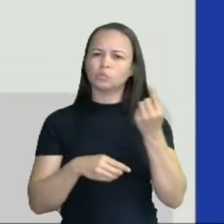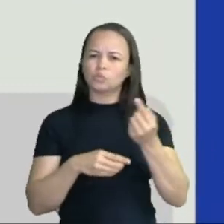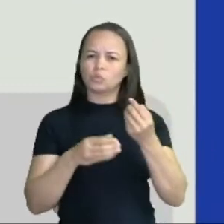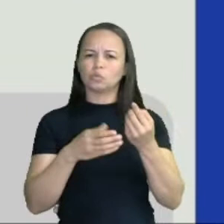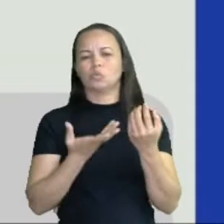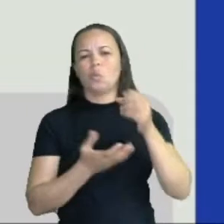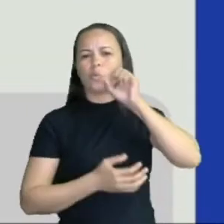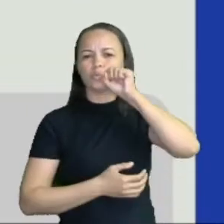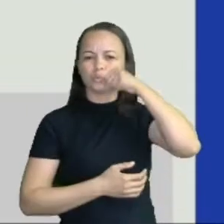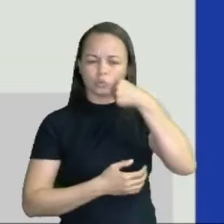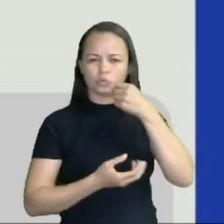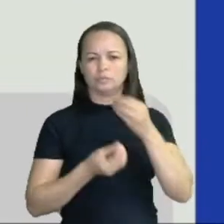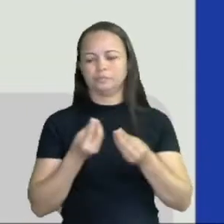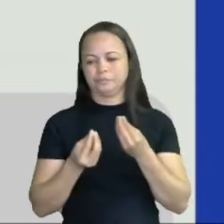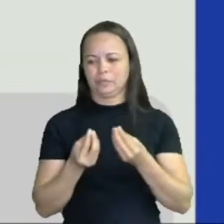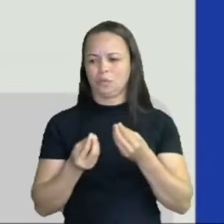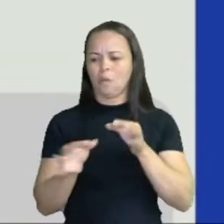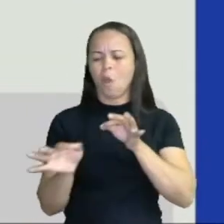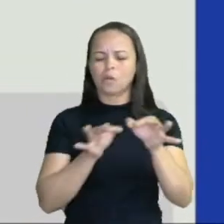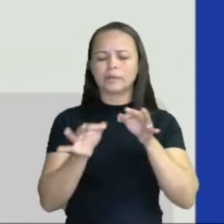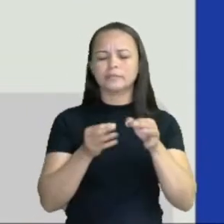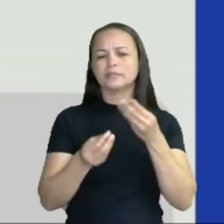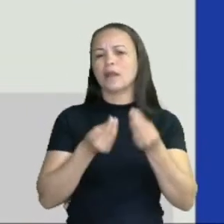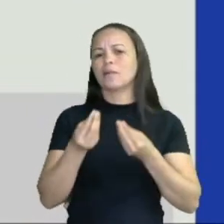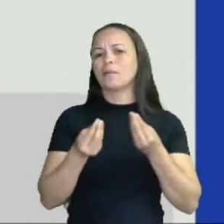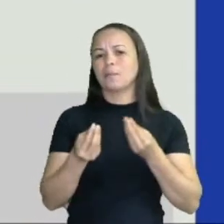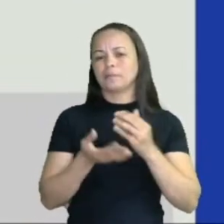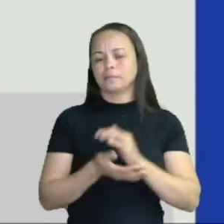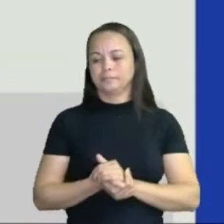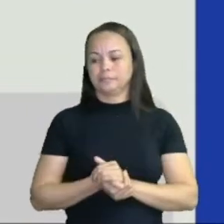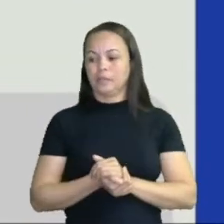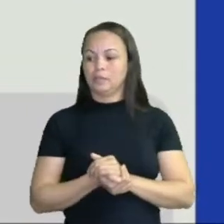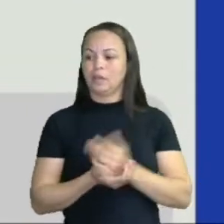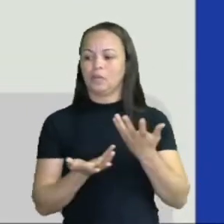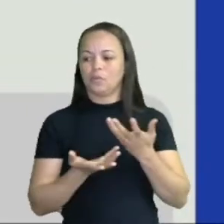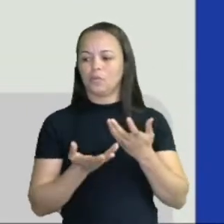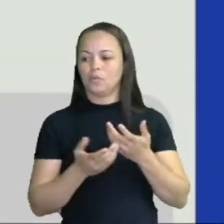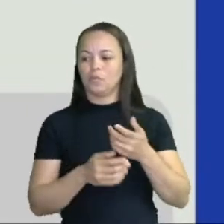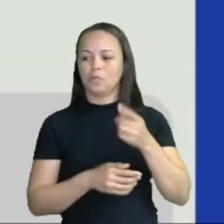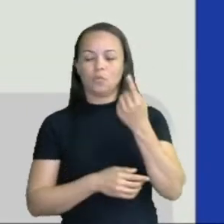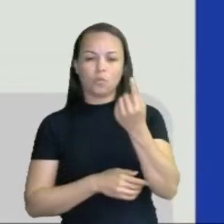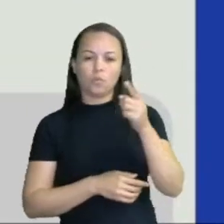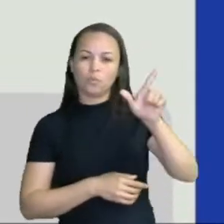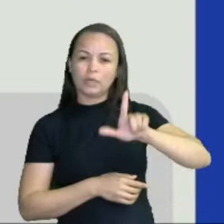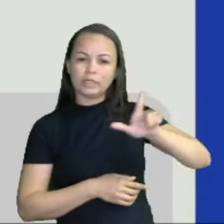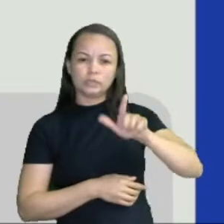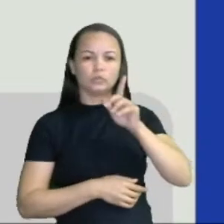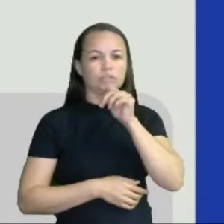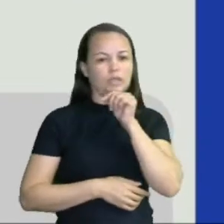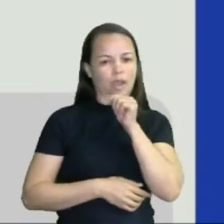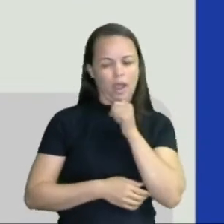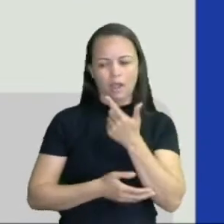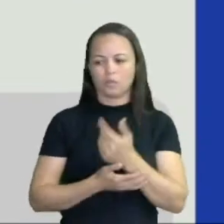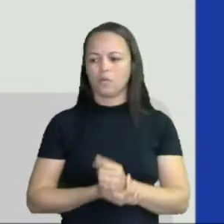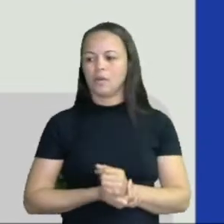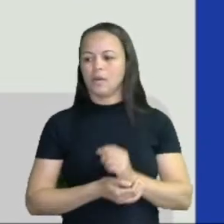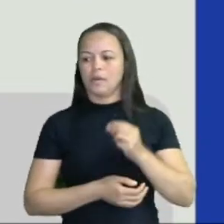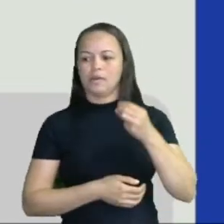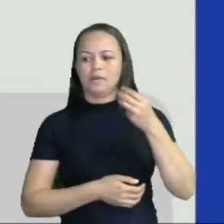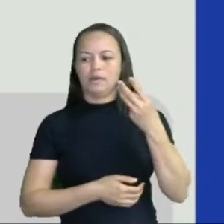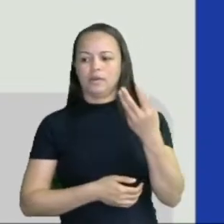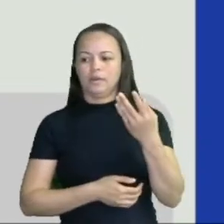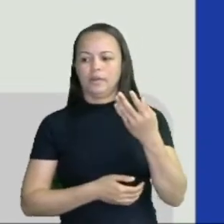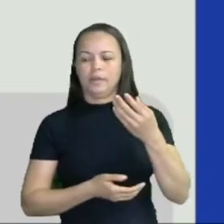preparar? Primeiro, lave as maçãs e peça a ajuda de um adulto para descascá-las. Depois, coloque as cascas em